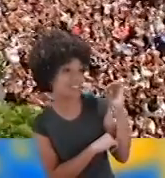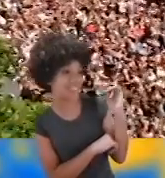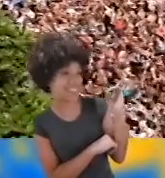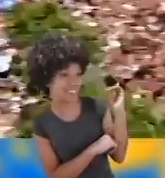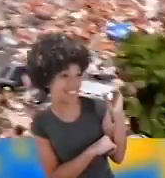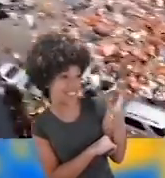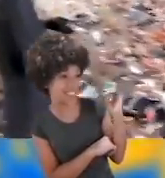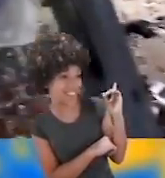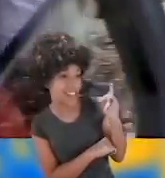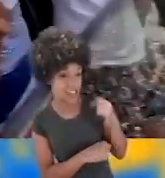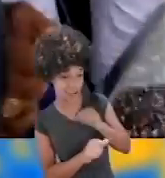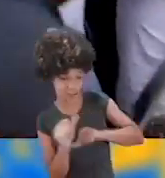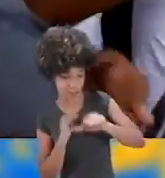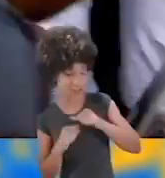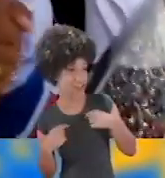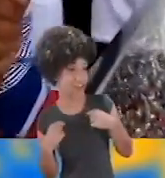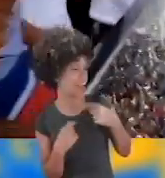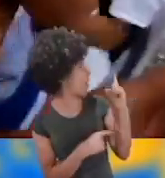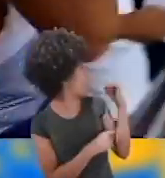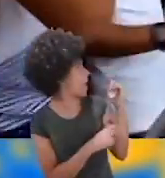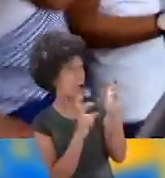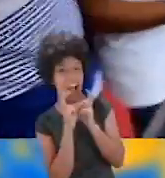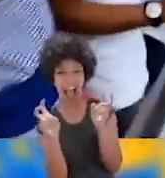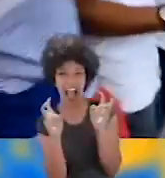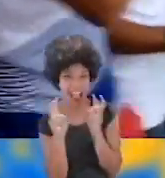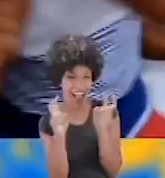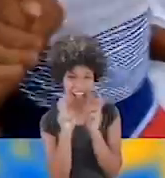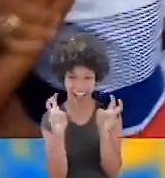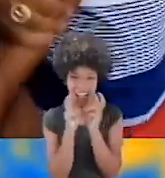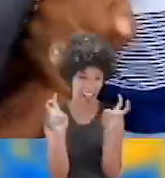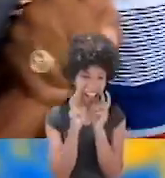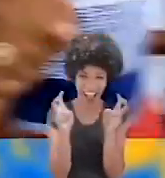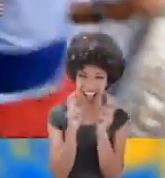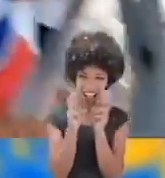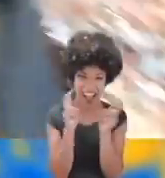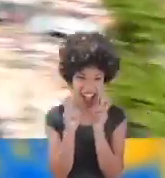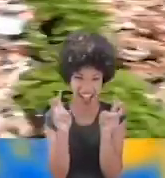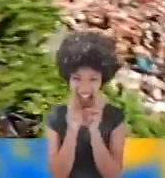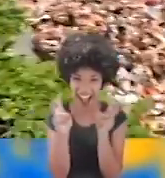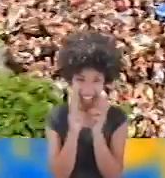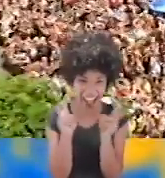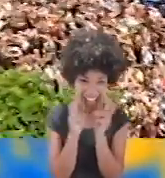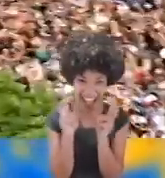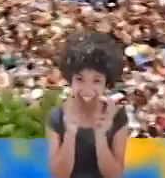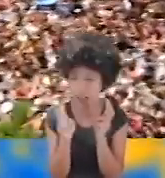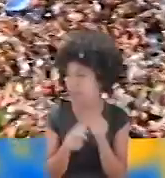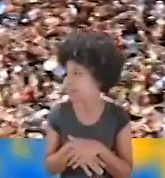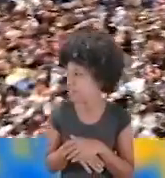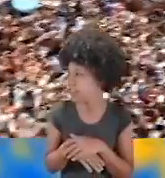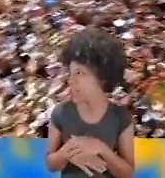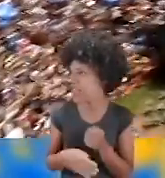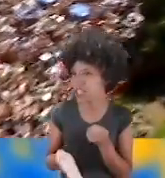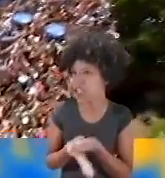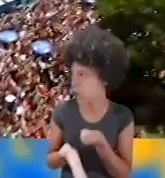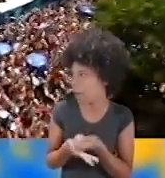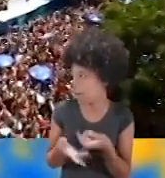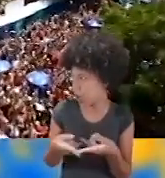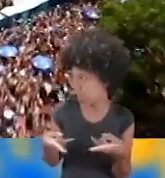Aí... Cobrou ingresso, não? Porra, eu podia ter cobrado. Hora, hein? Ele não te deu um tapa, não?